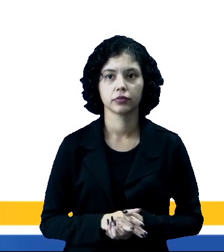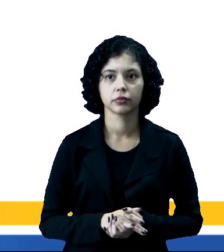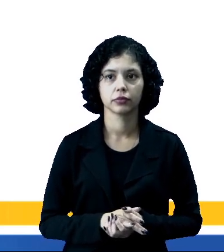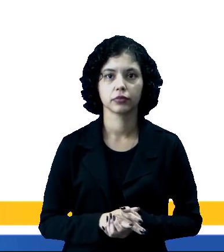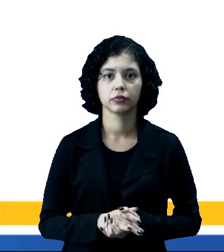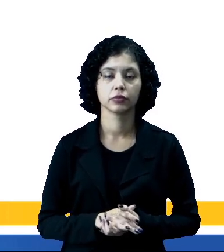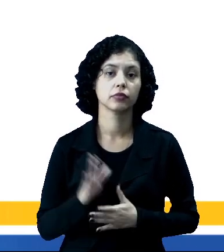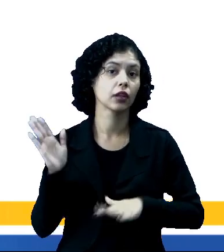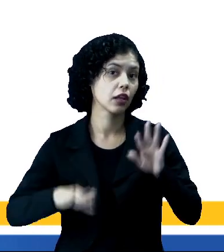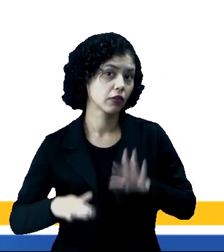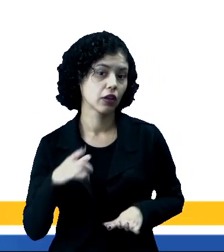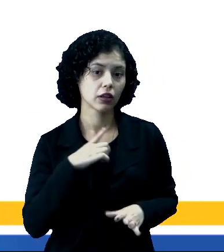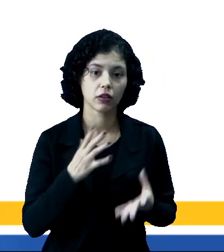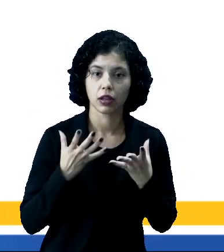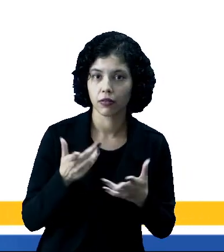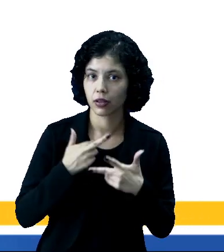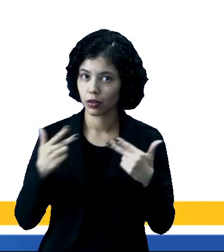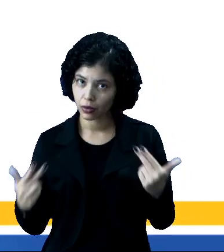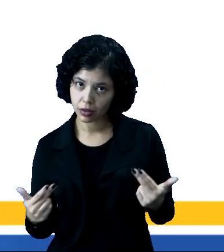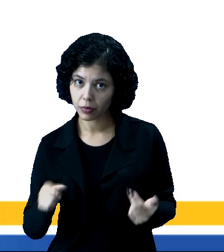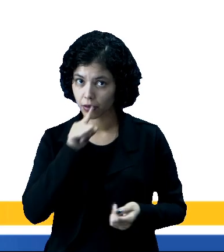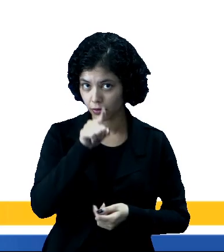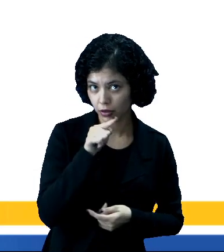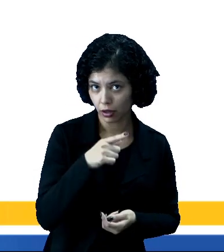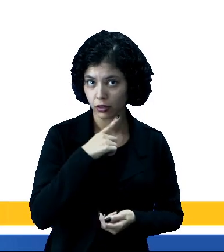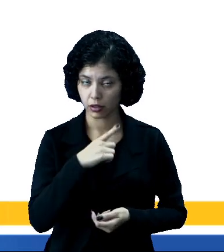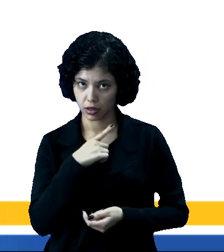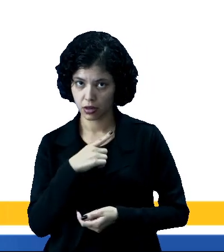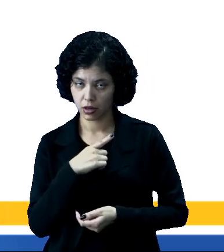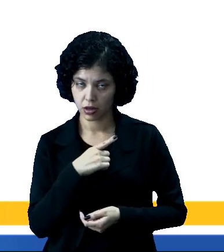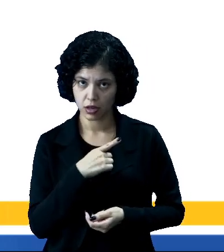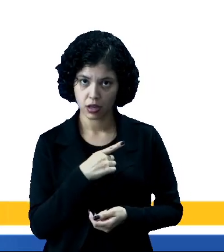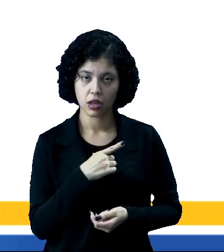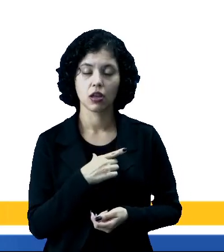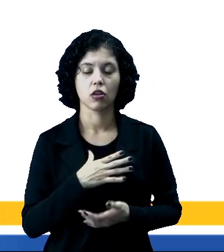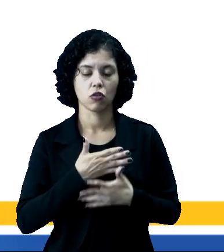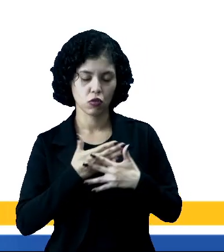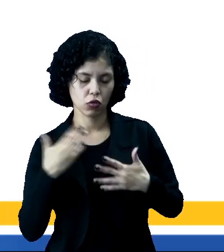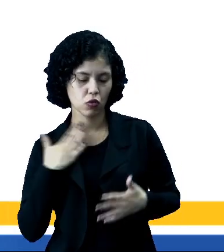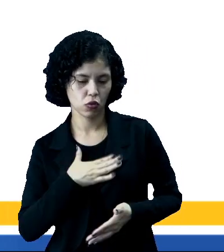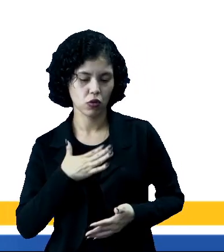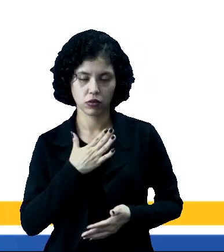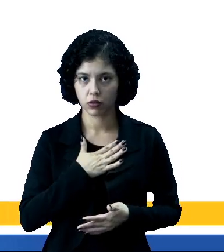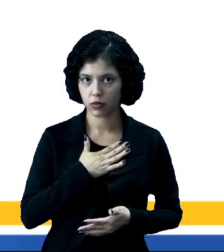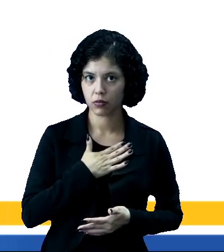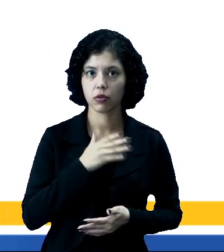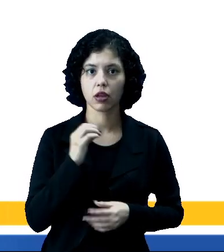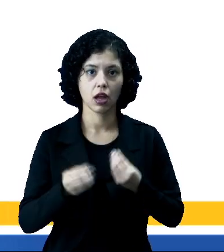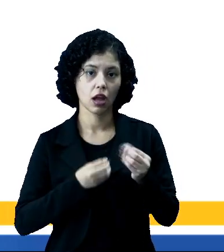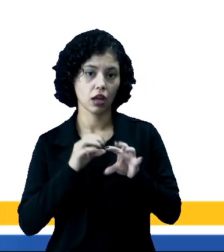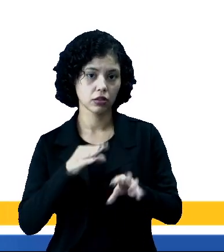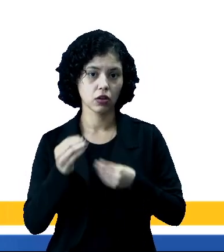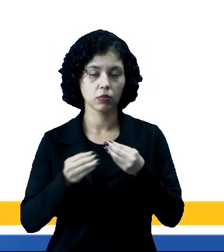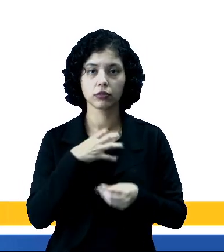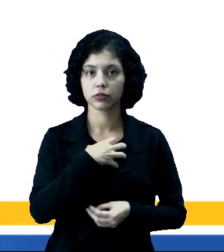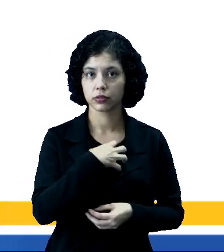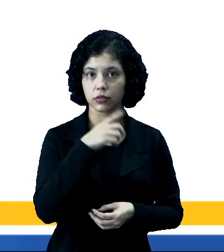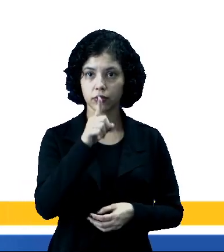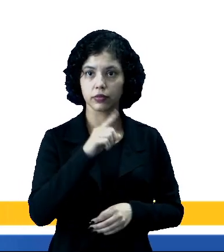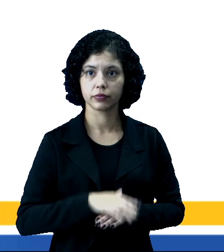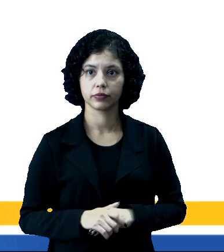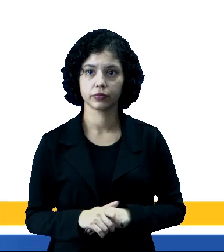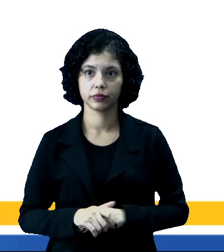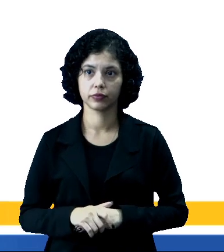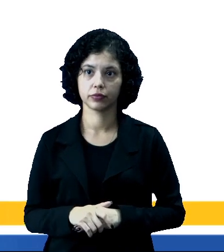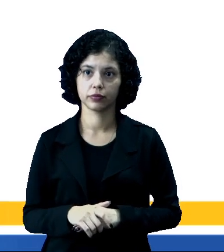ti. Então, às vezes eu quero fazer coisas, né, para que você sinta orgulho de mim, assim como eu sinto de você. Já me